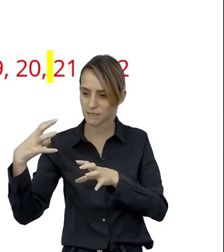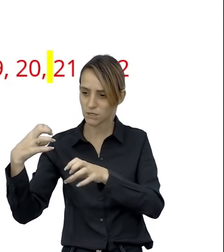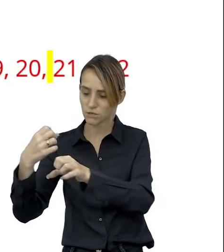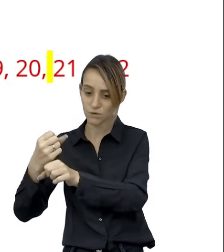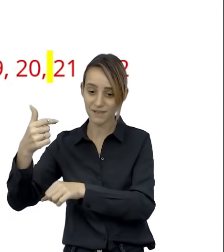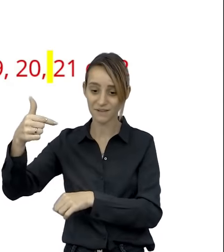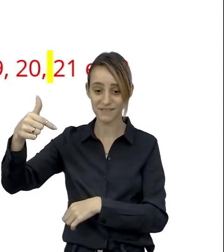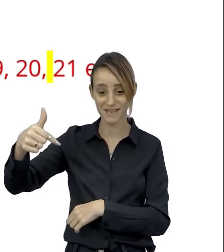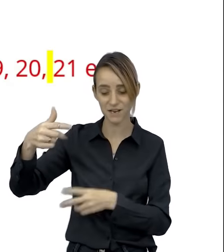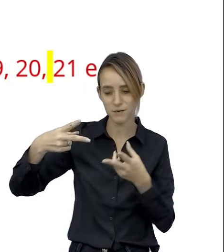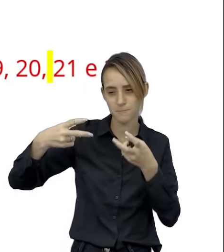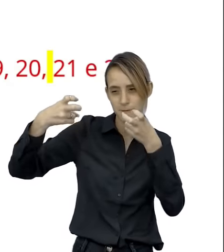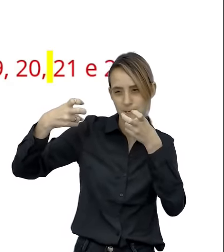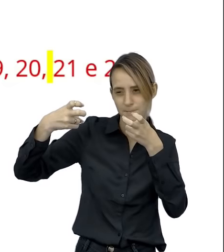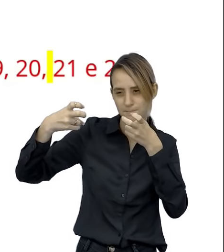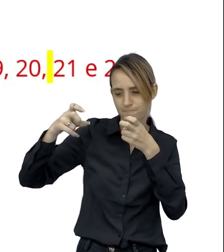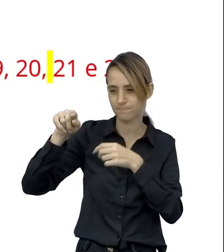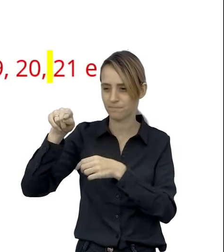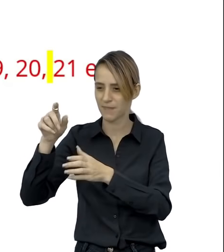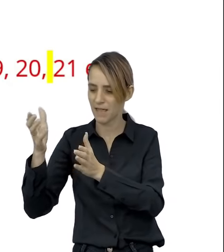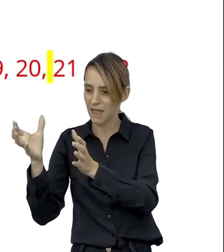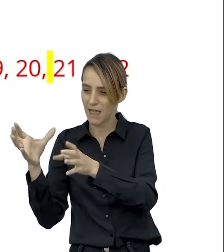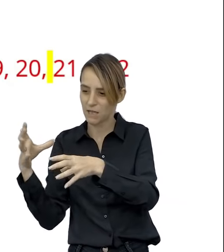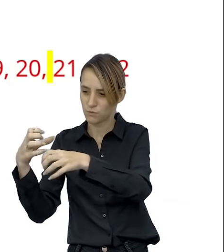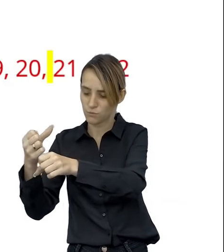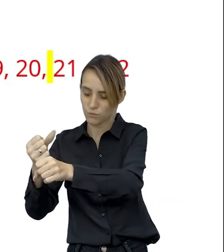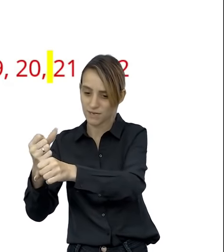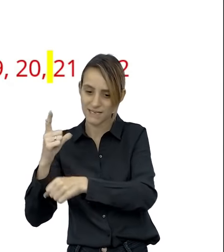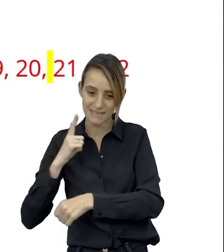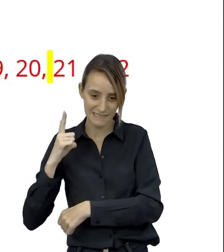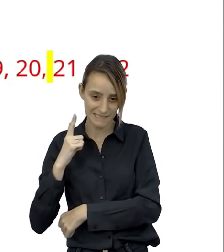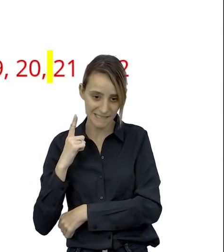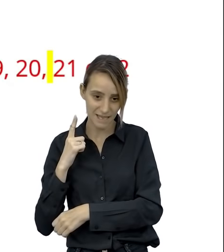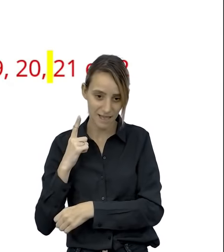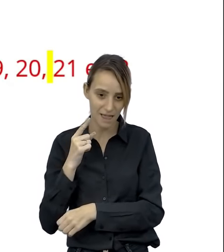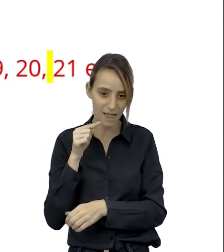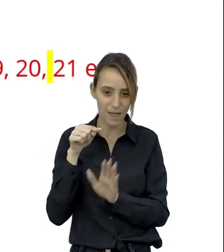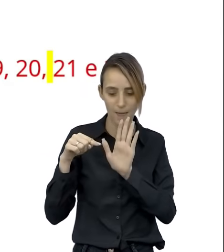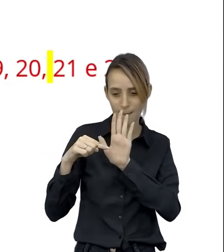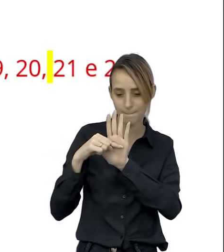saberes dos estudantes, que no momento atual,